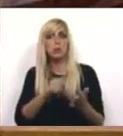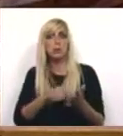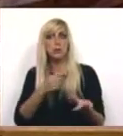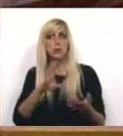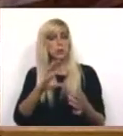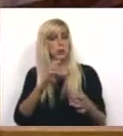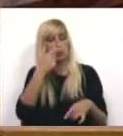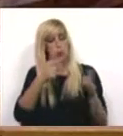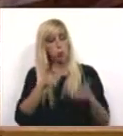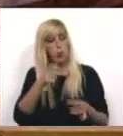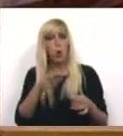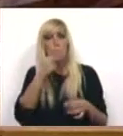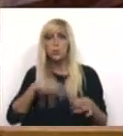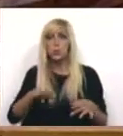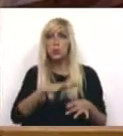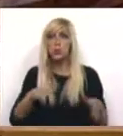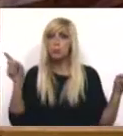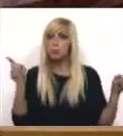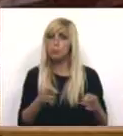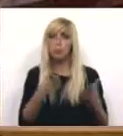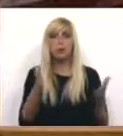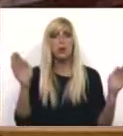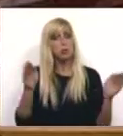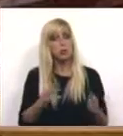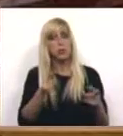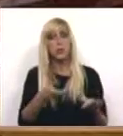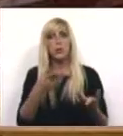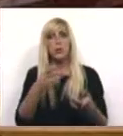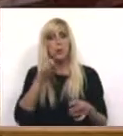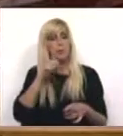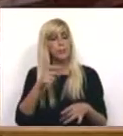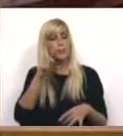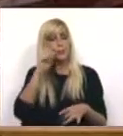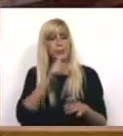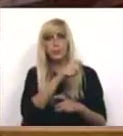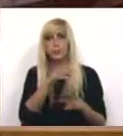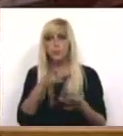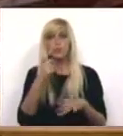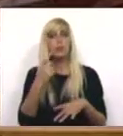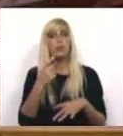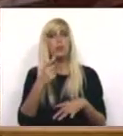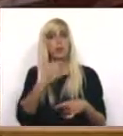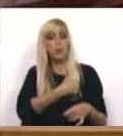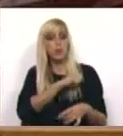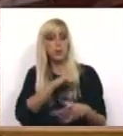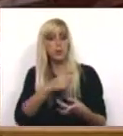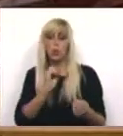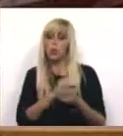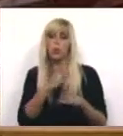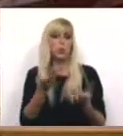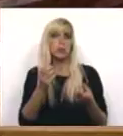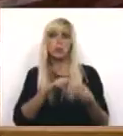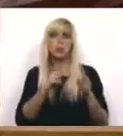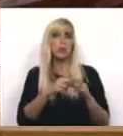e do território, reduzindo os meios humanos de vigilância e fiscalização, entre tantas outras